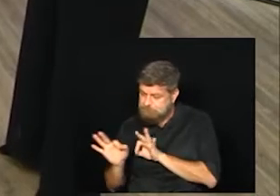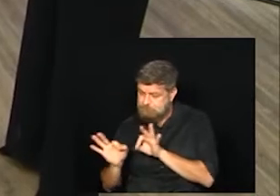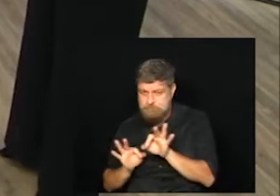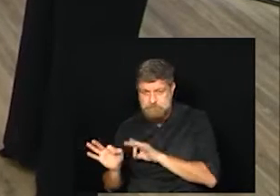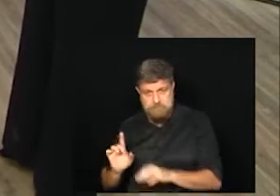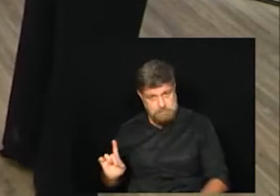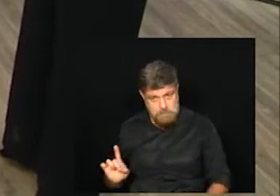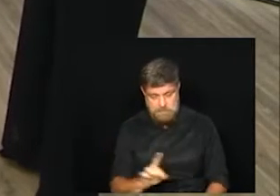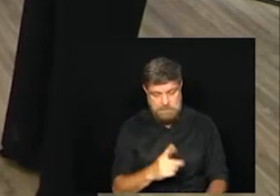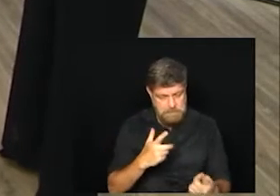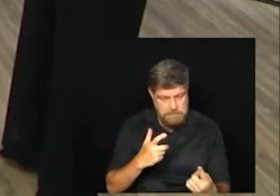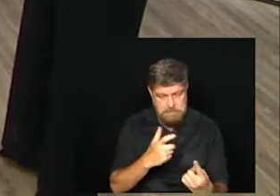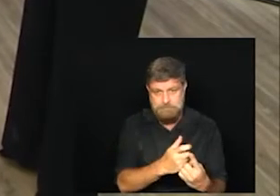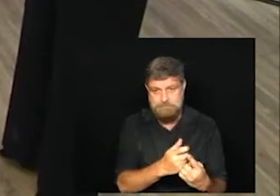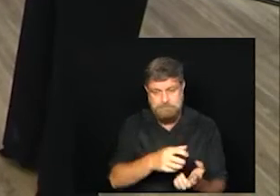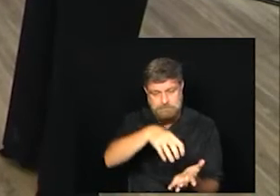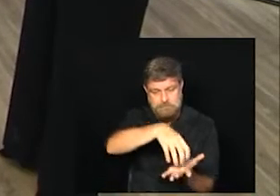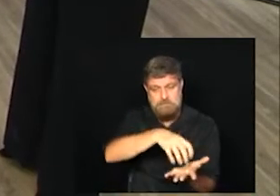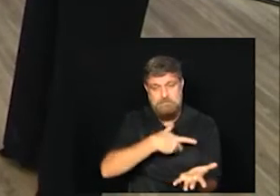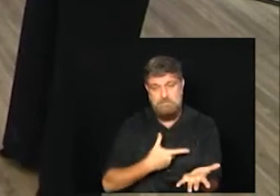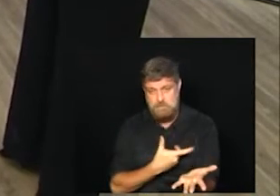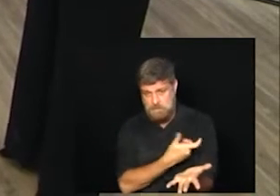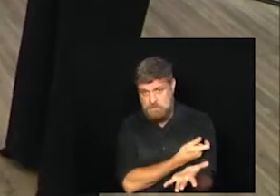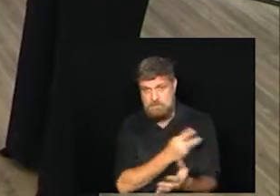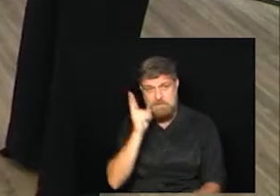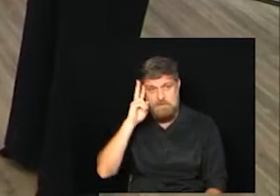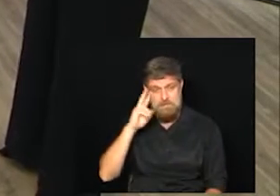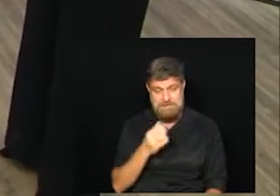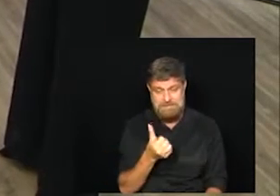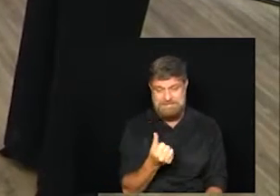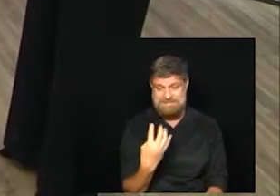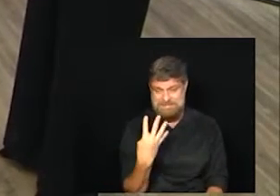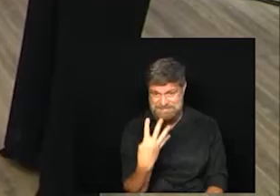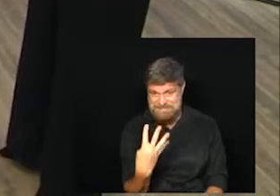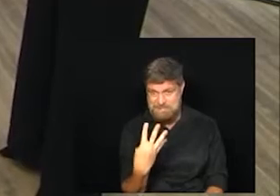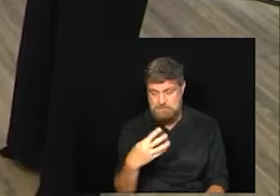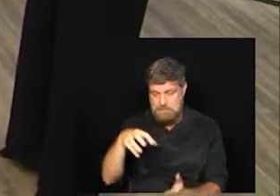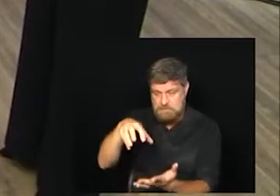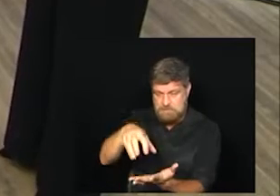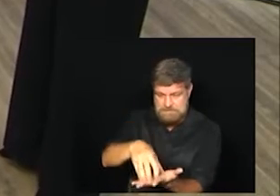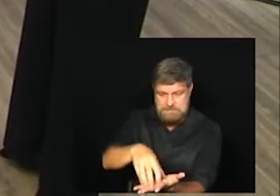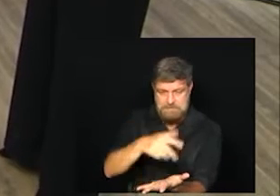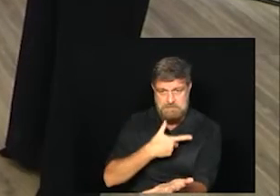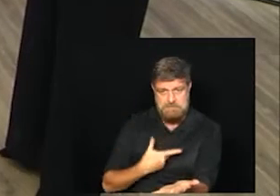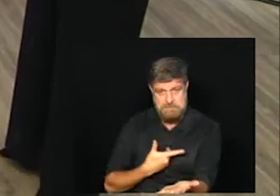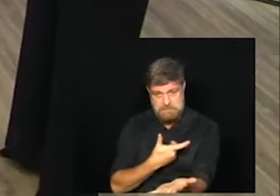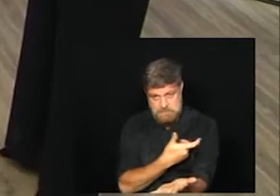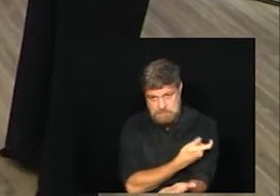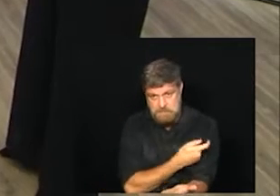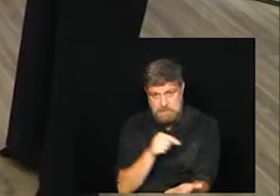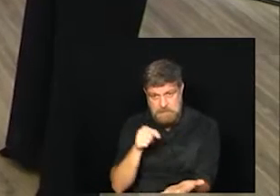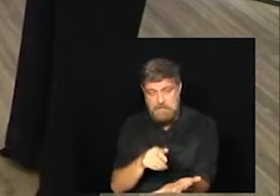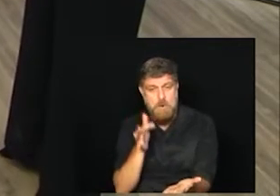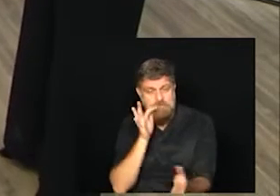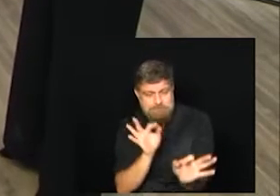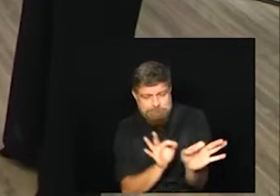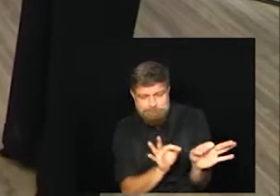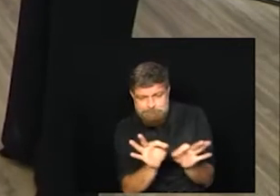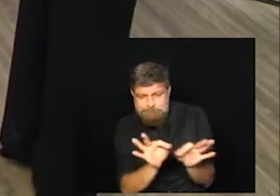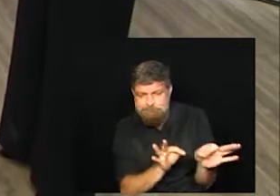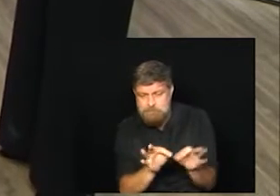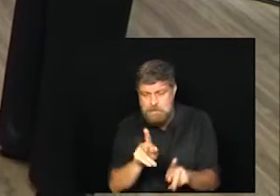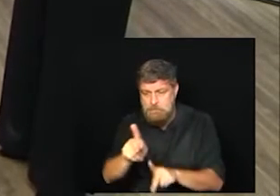reorganizar e o próprio centros de saúde, lembrando que a gente tem 64 aqui em Campinas, eles possam se organizar para